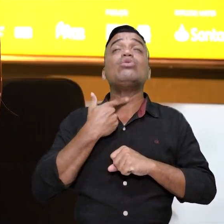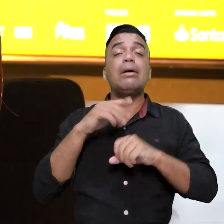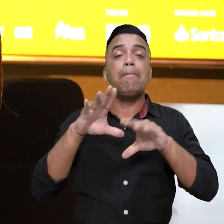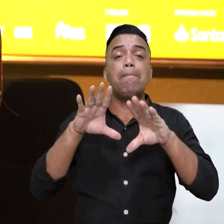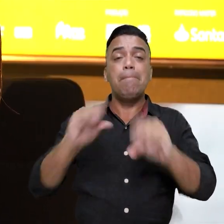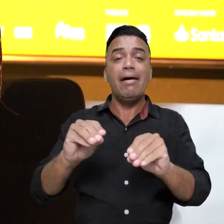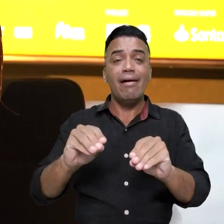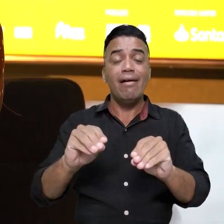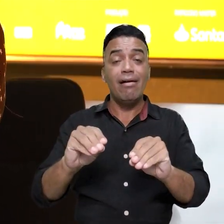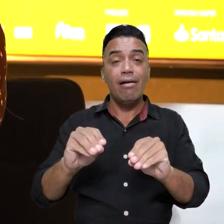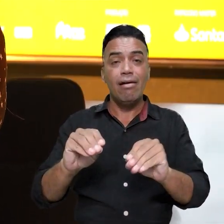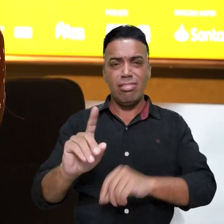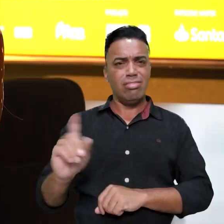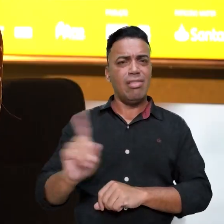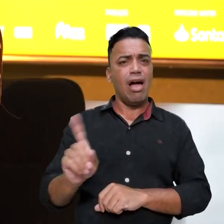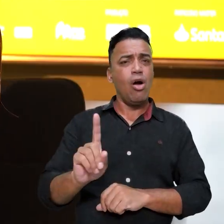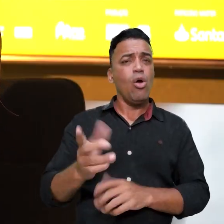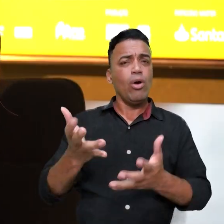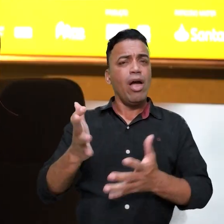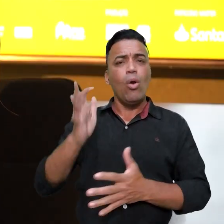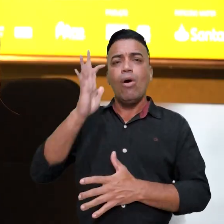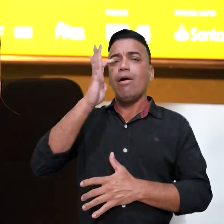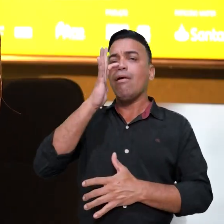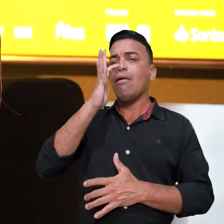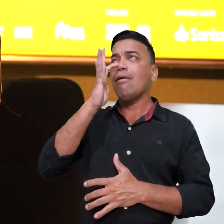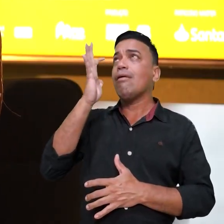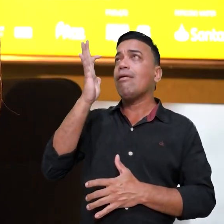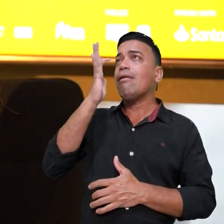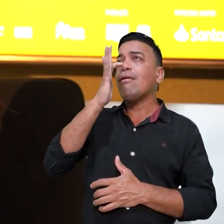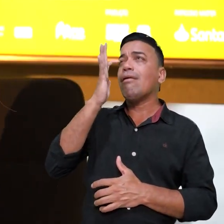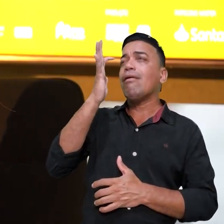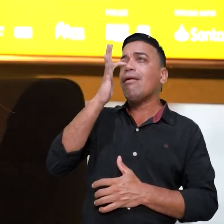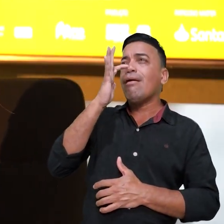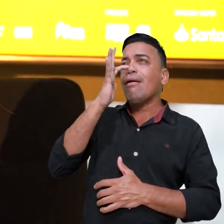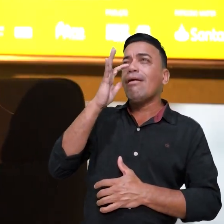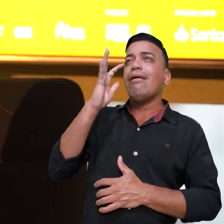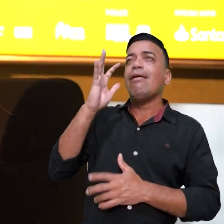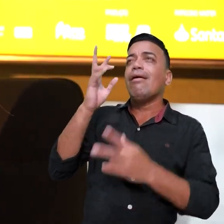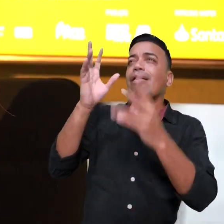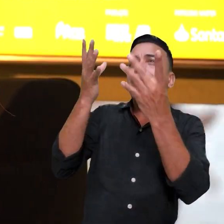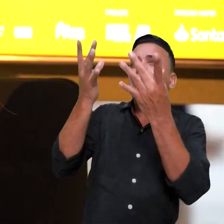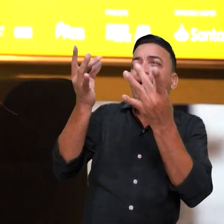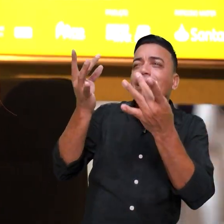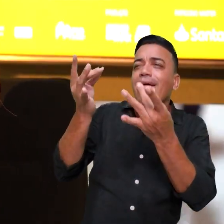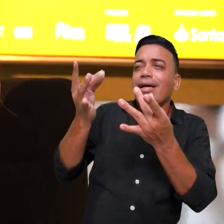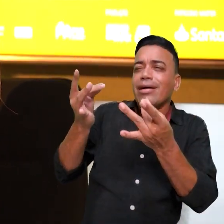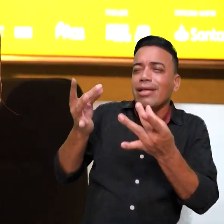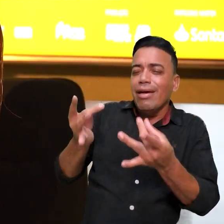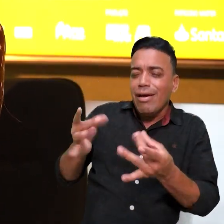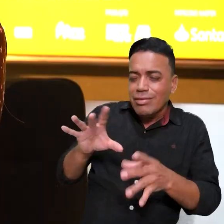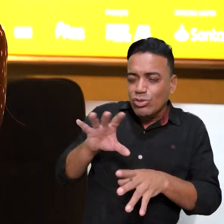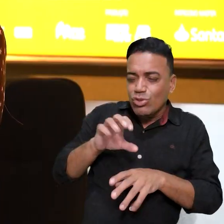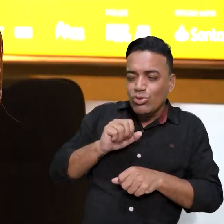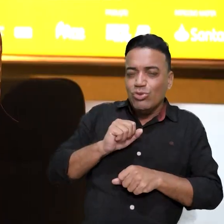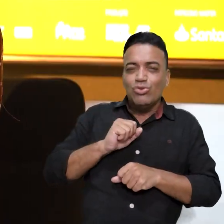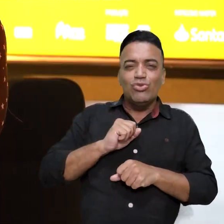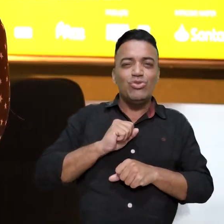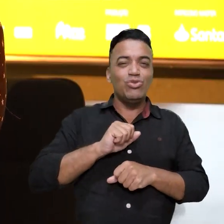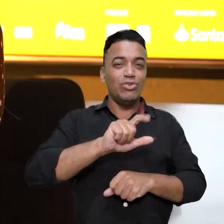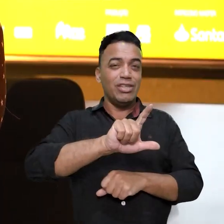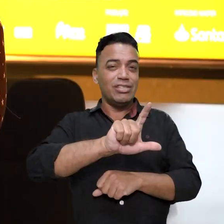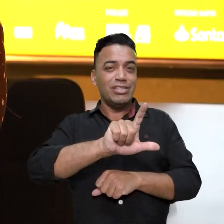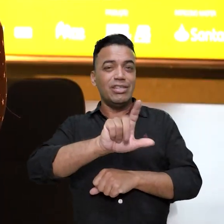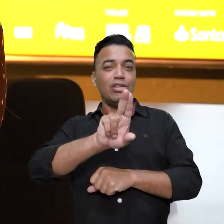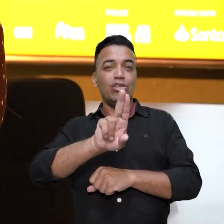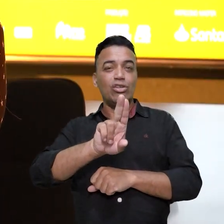dizer, não, eu quero contemplar, eu quero essa delicadeza junto comigo. Esse luxo, eu